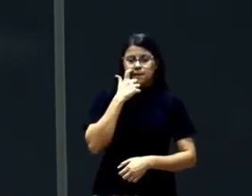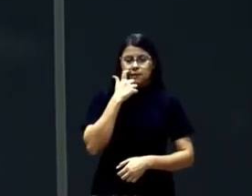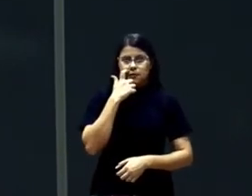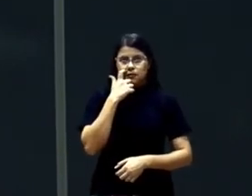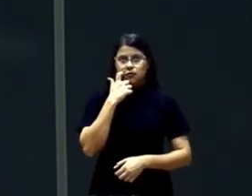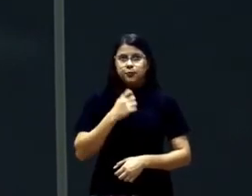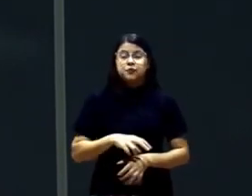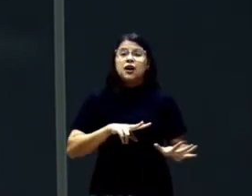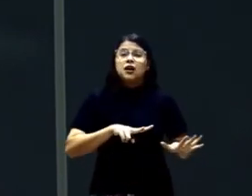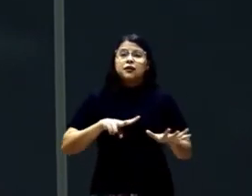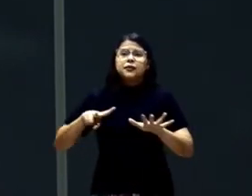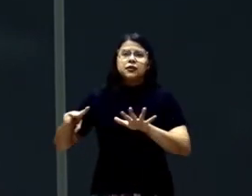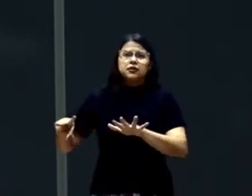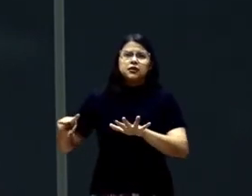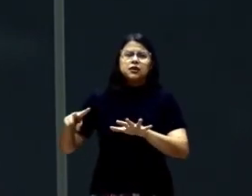na semana